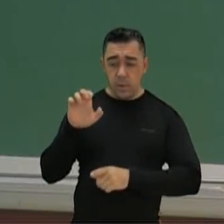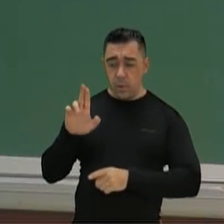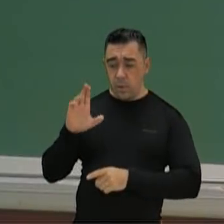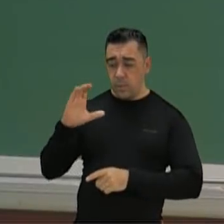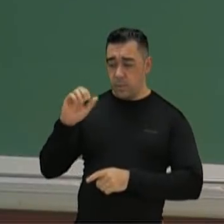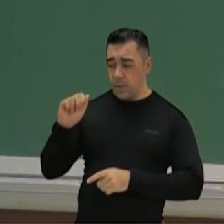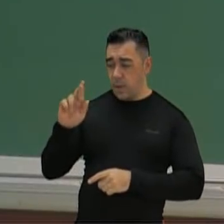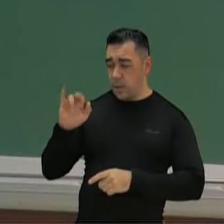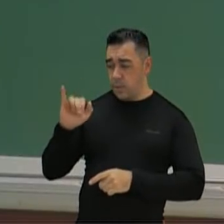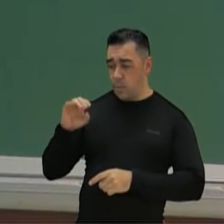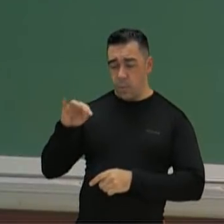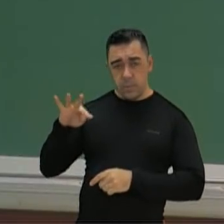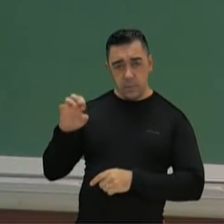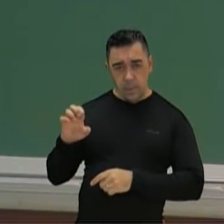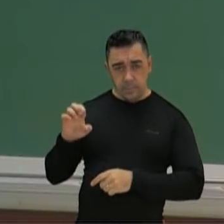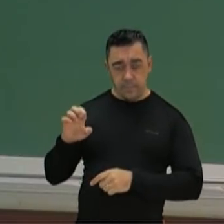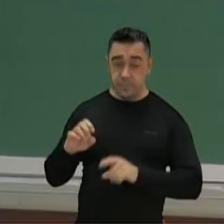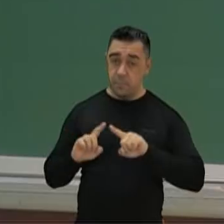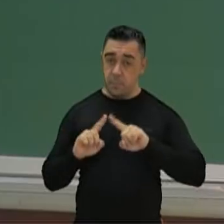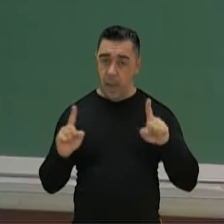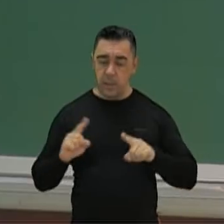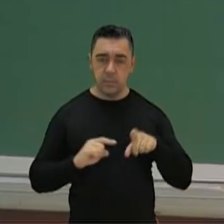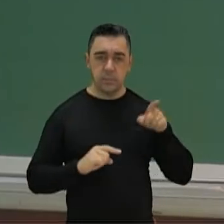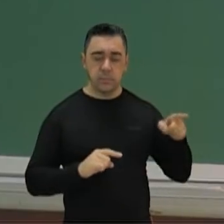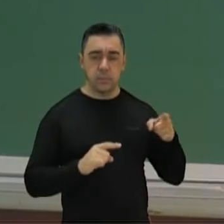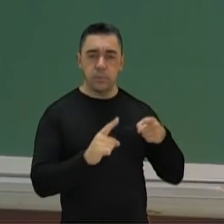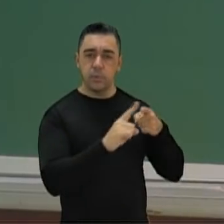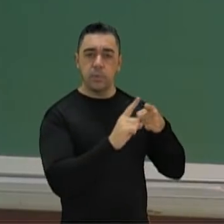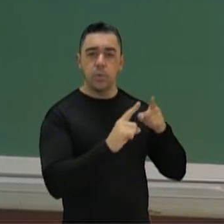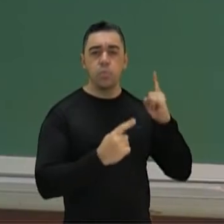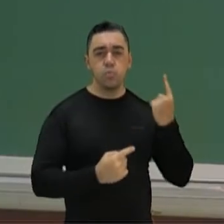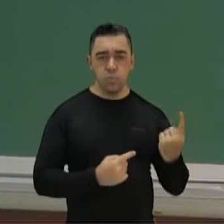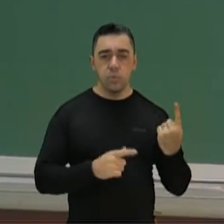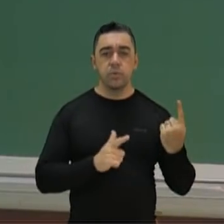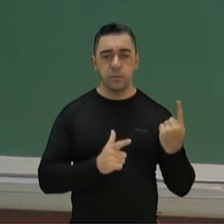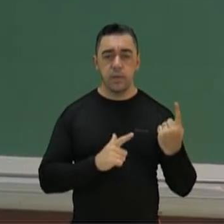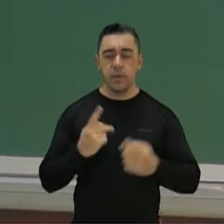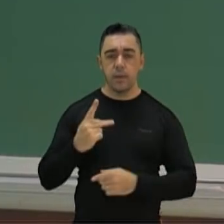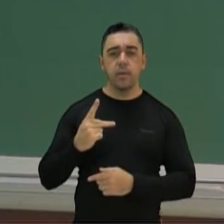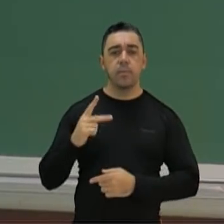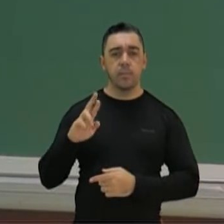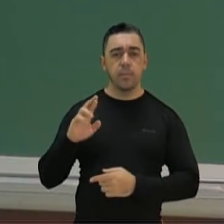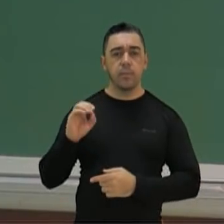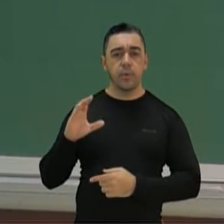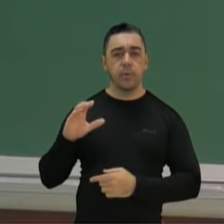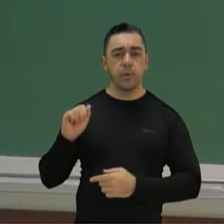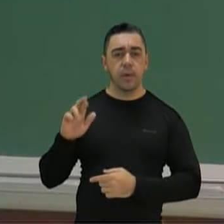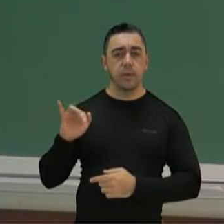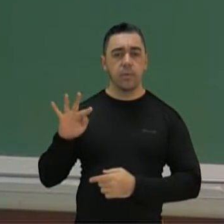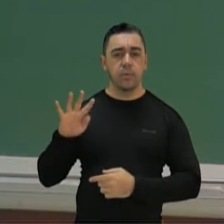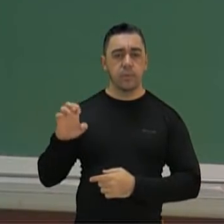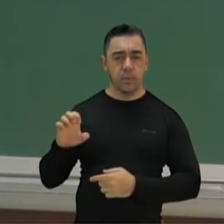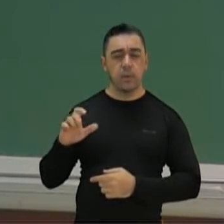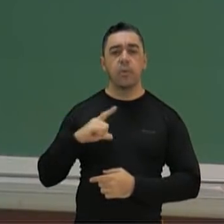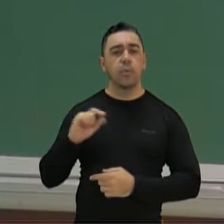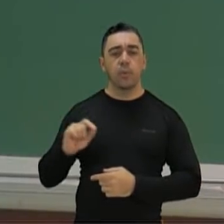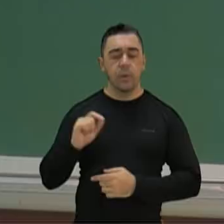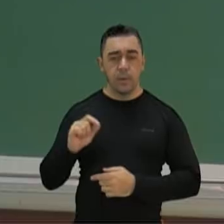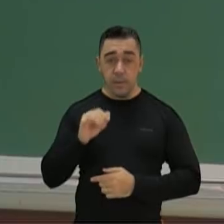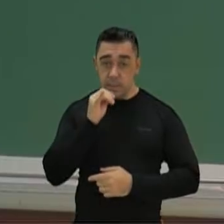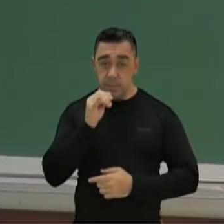das duas? A célula procarionte, o material genético fica espalhado no citoplasma, no seu interior.